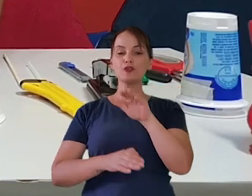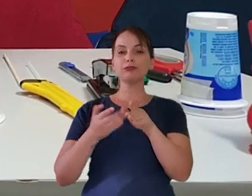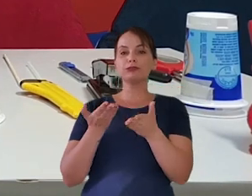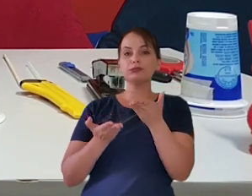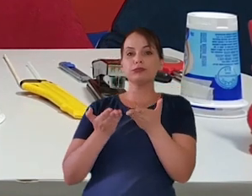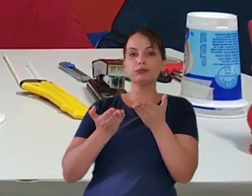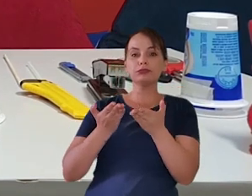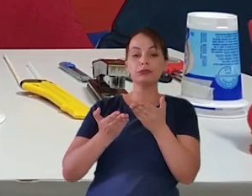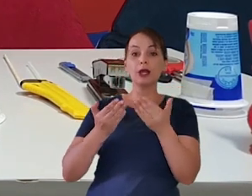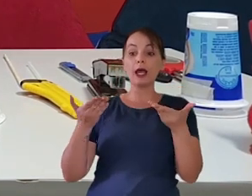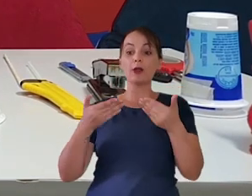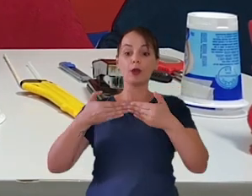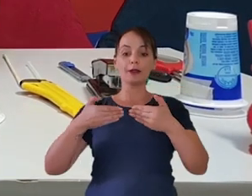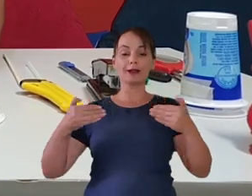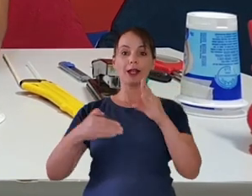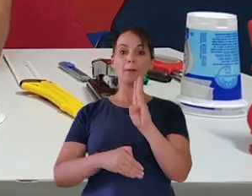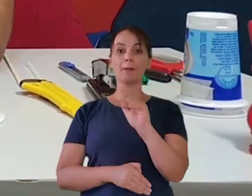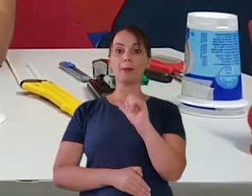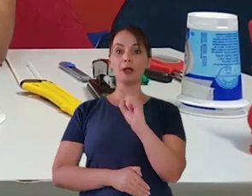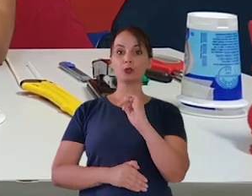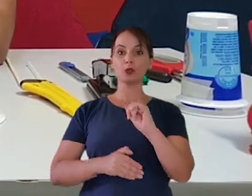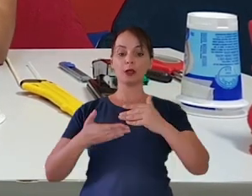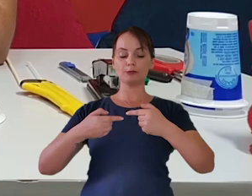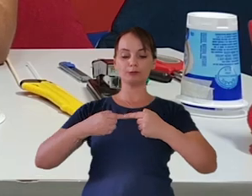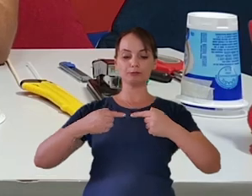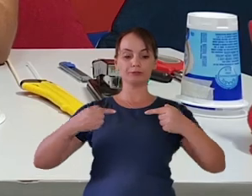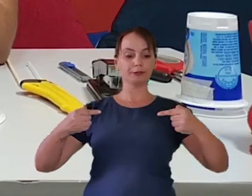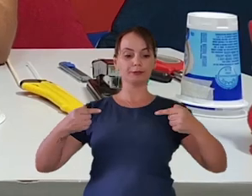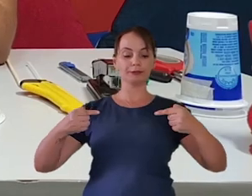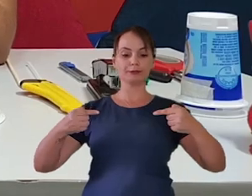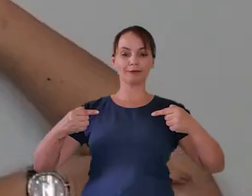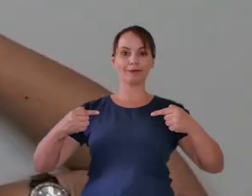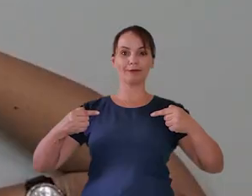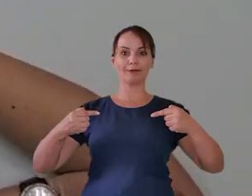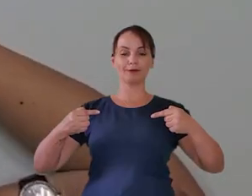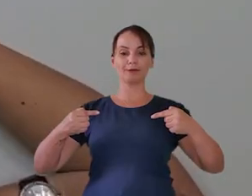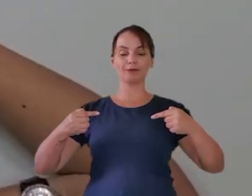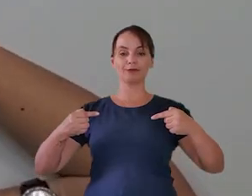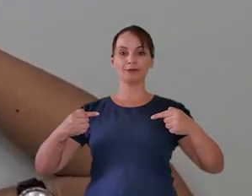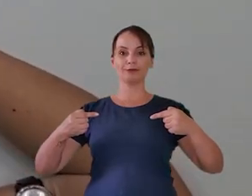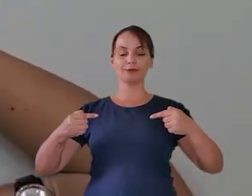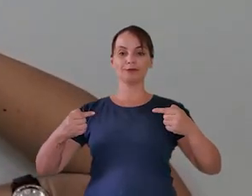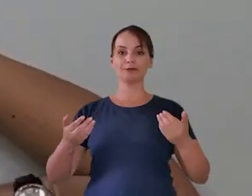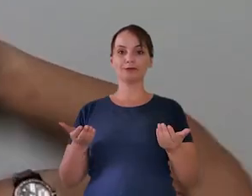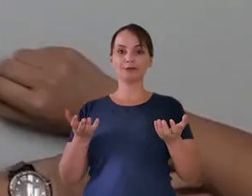vamos colocar ele na báscula. Então, nós pegamos as nossas 2 peças.